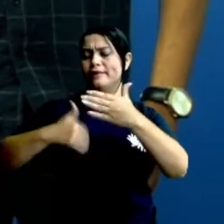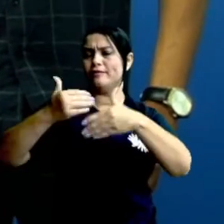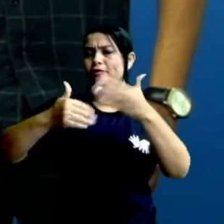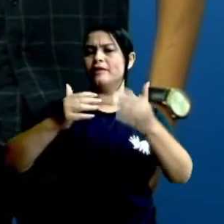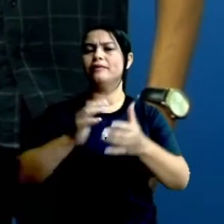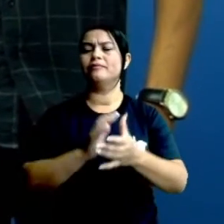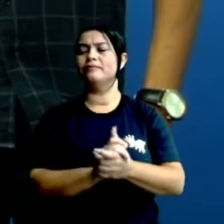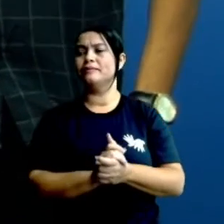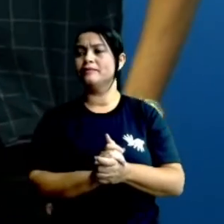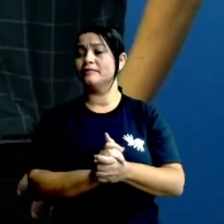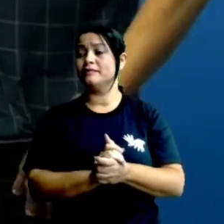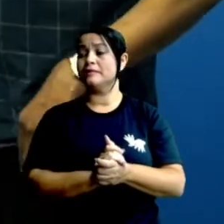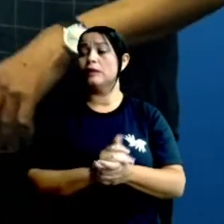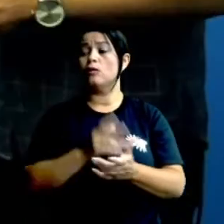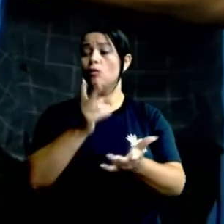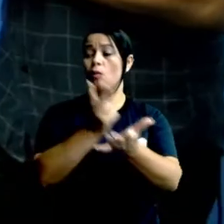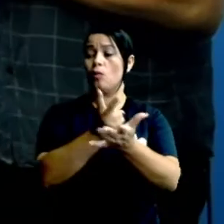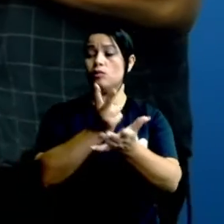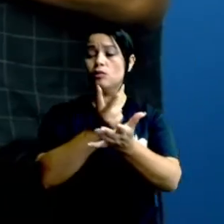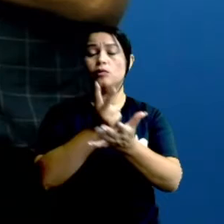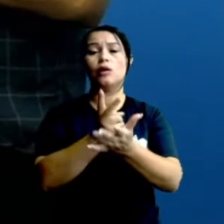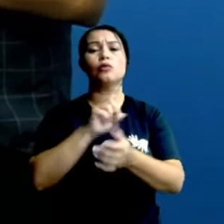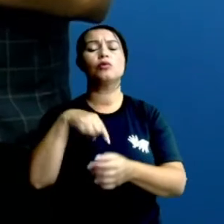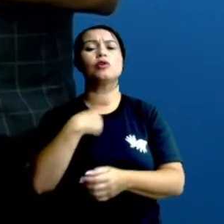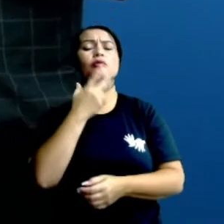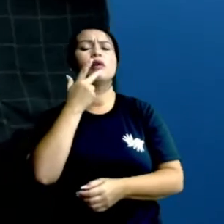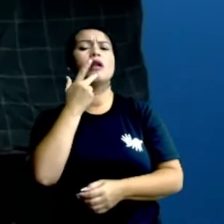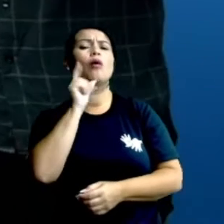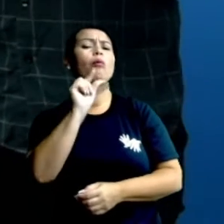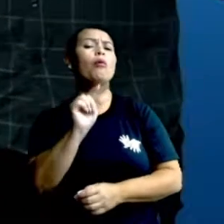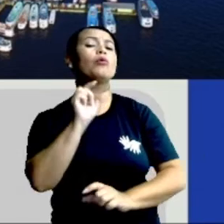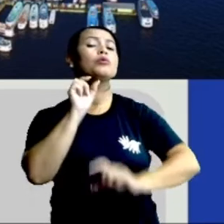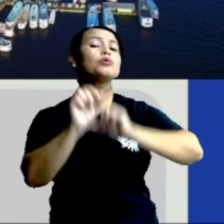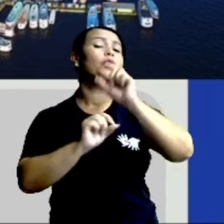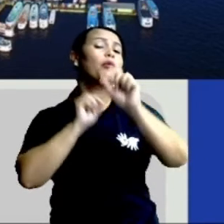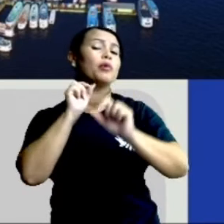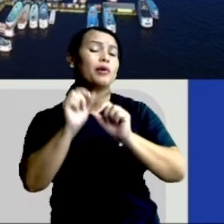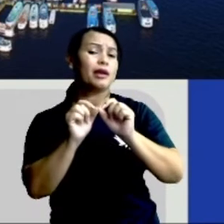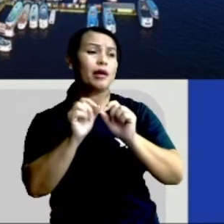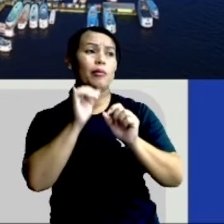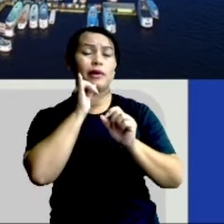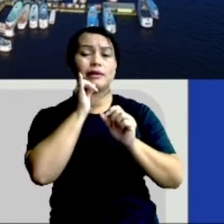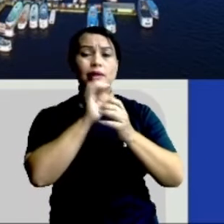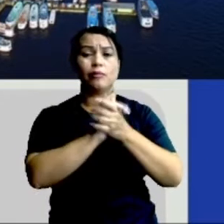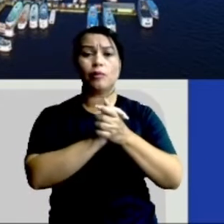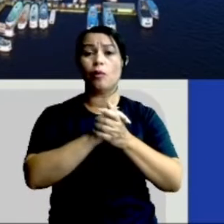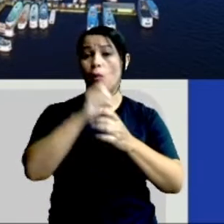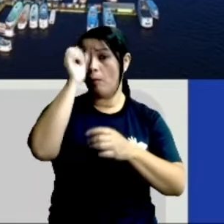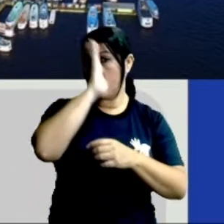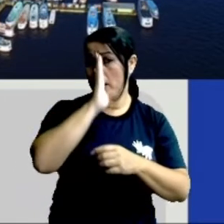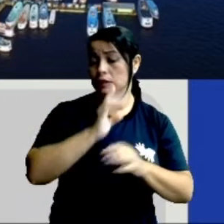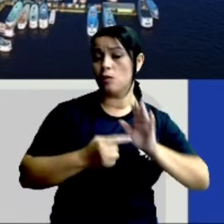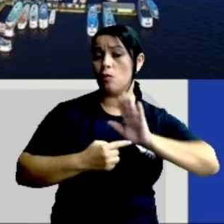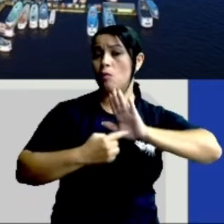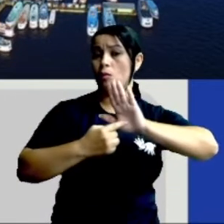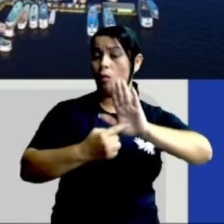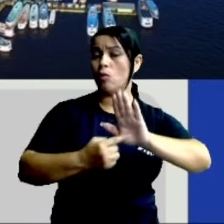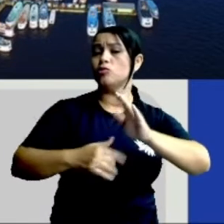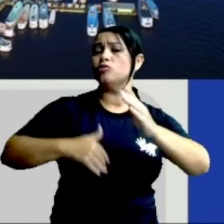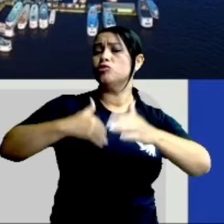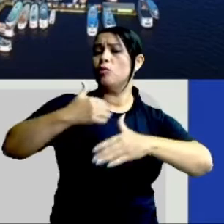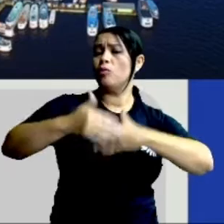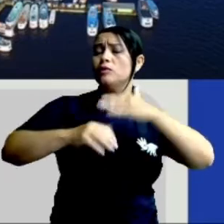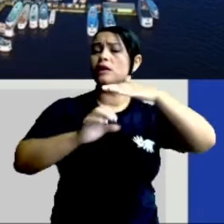desenvolvida. Dando sequência, a gente vai falar um pouco agora do que? Da desconcentração. Então lembra, o Brasil apresenta um processo